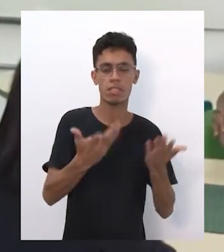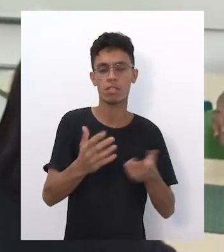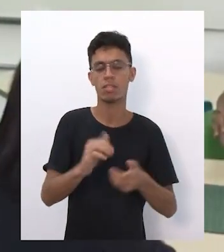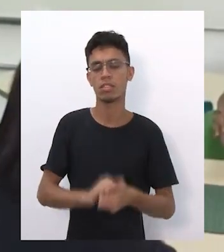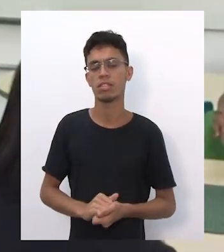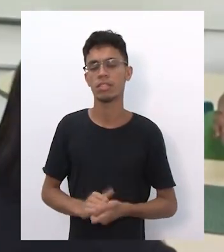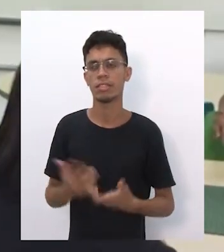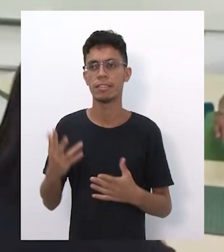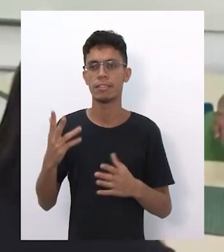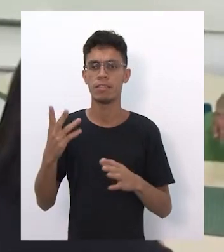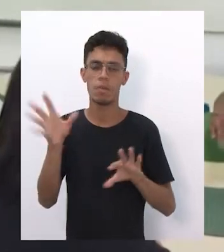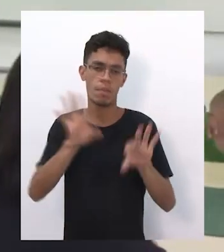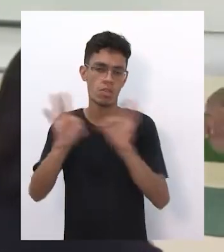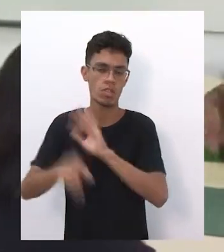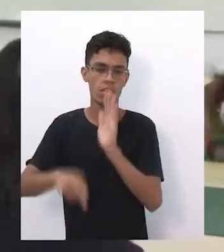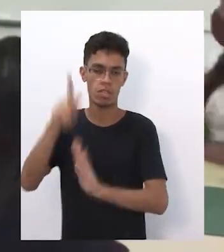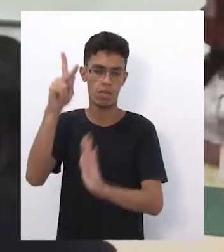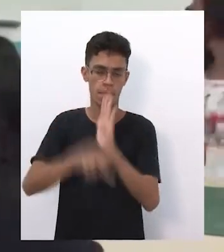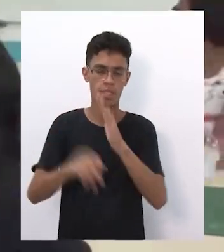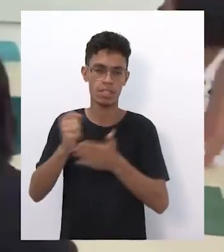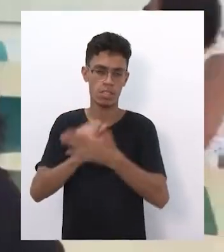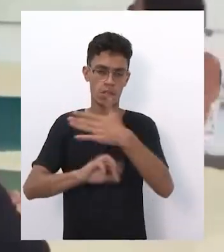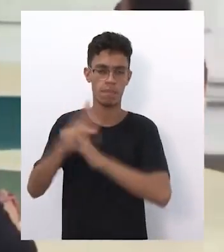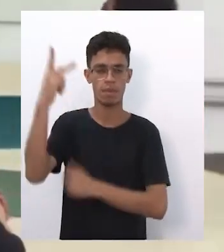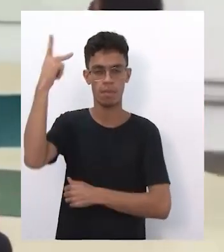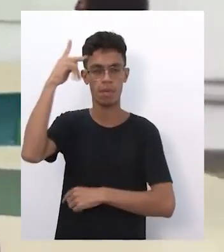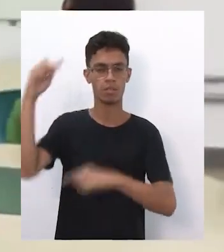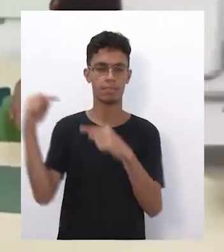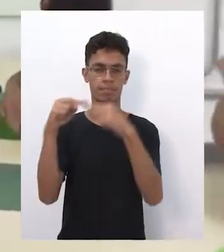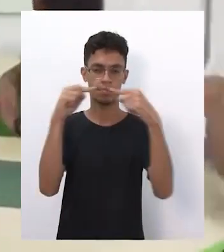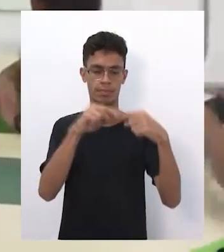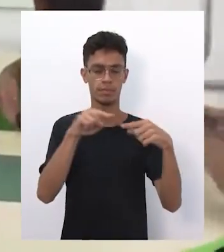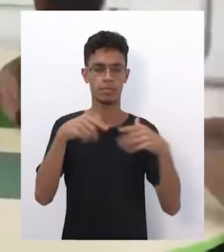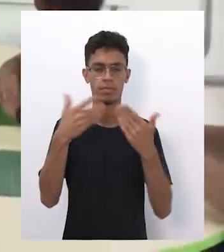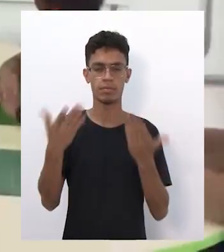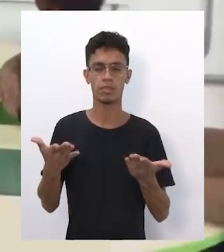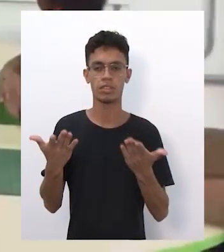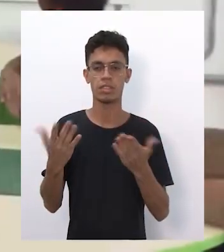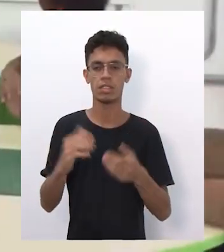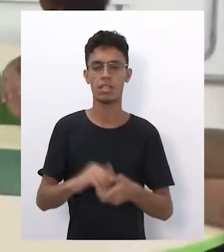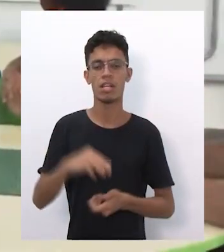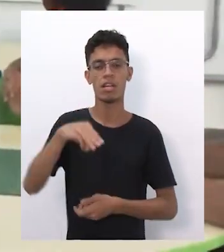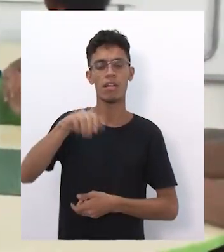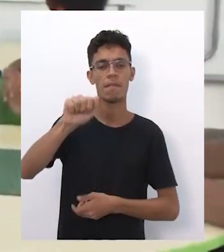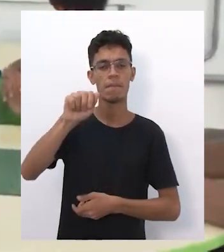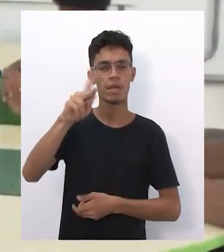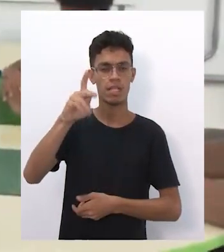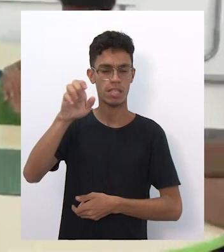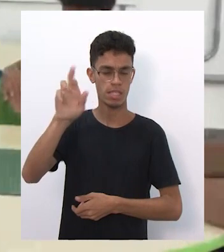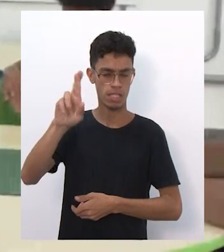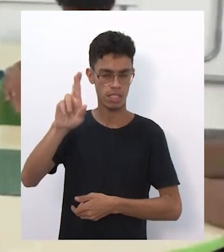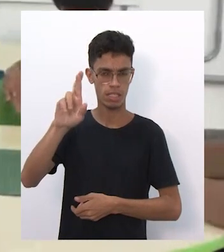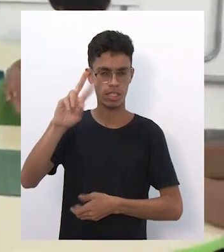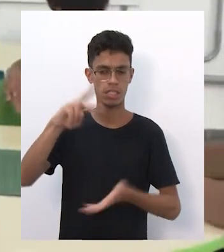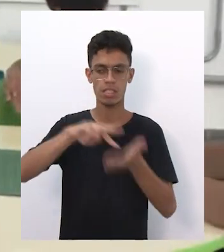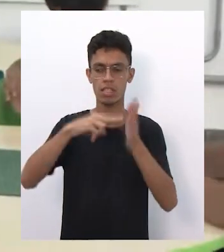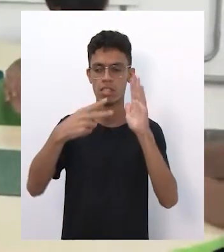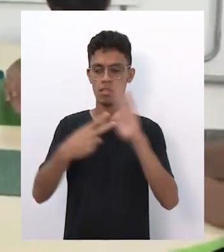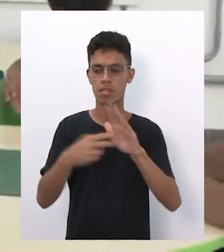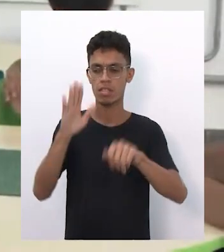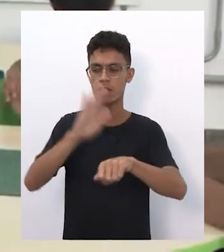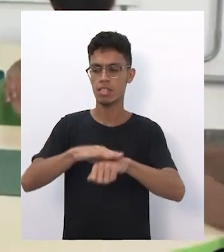vezes, vinculados ao currículo, né? Então, maker, o que significa isso dentro